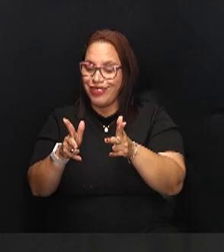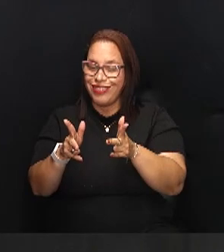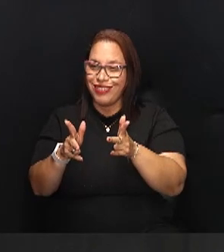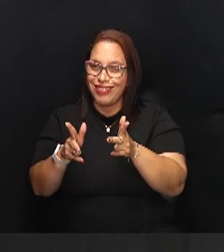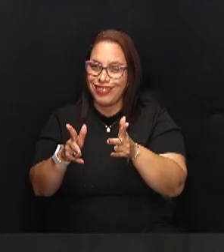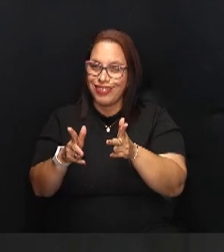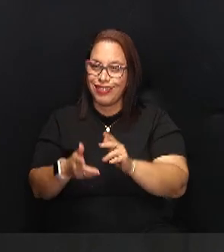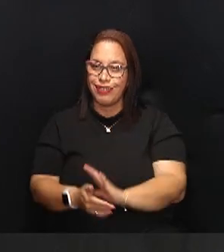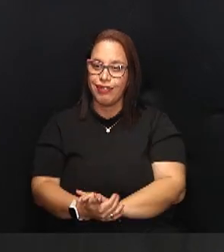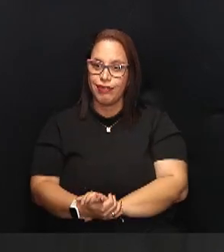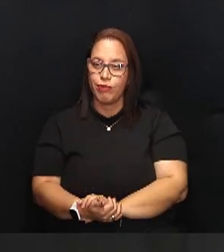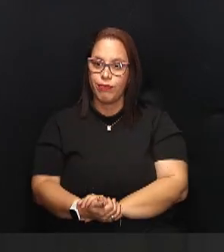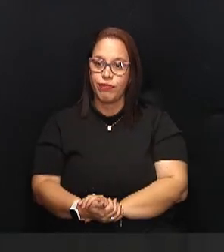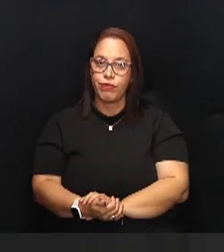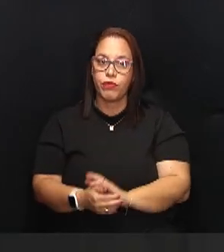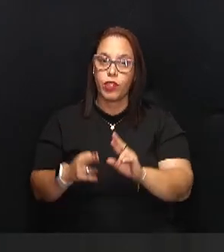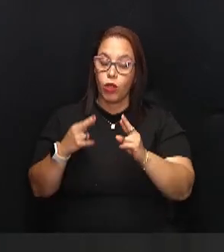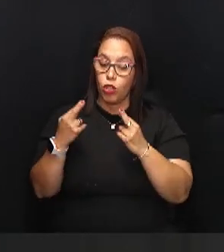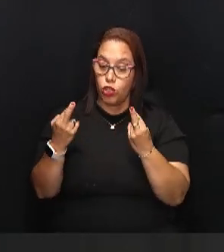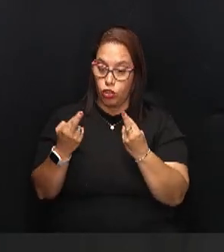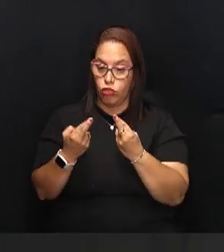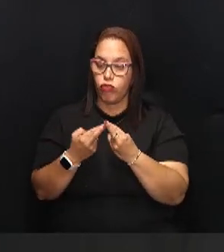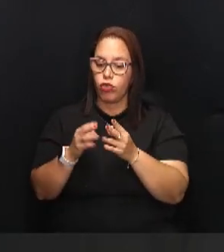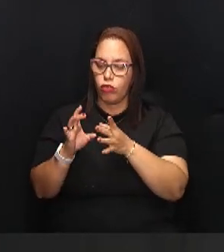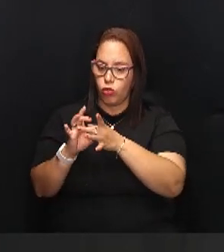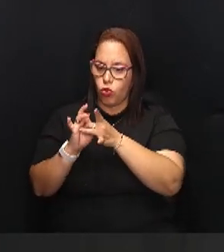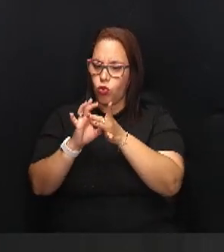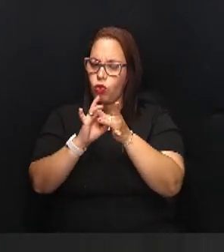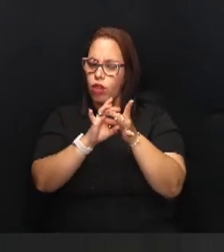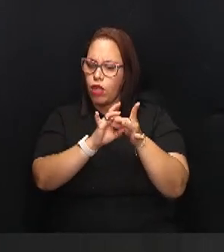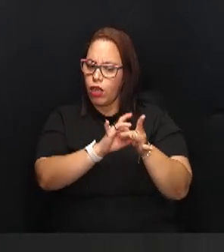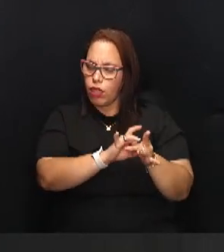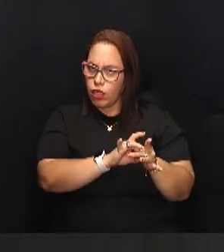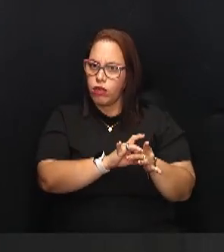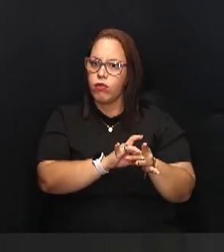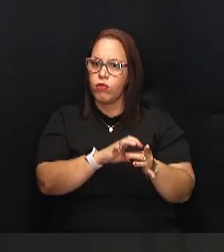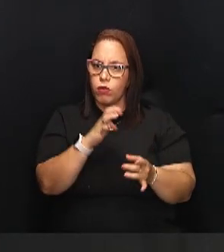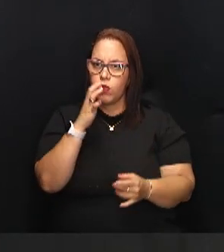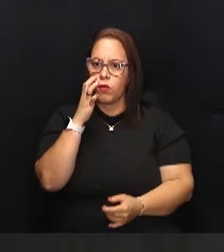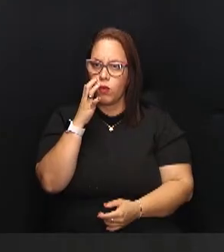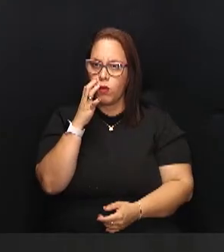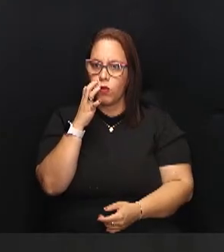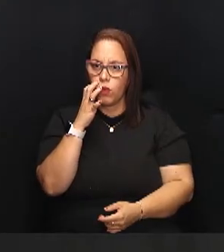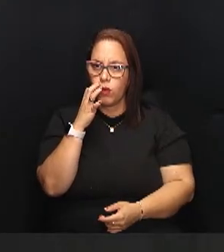a parte religiosa, né? Um contexto mais